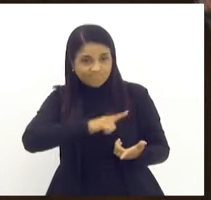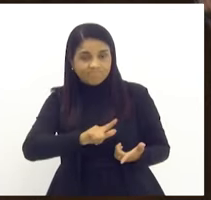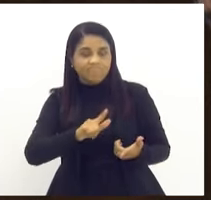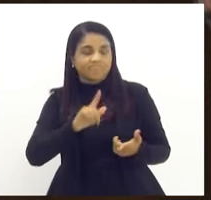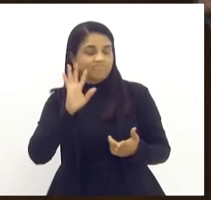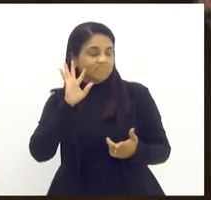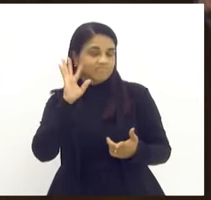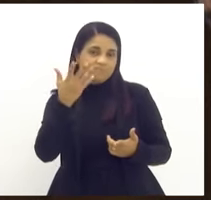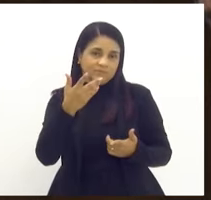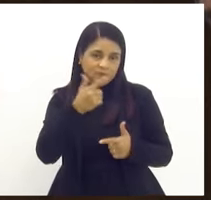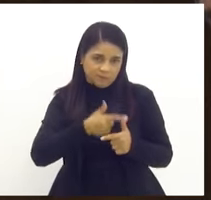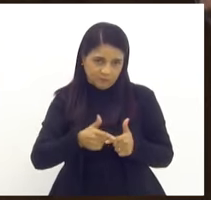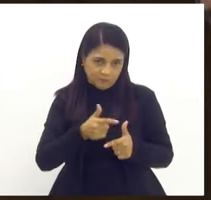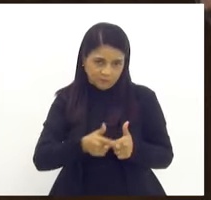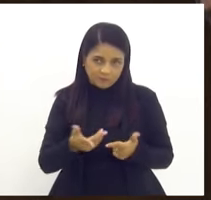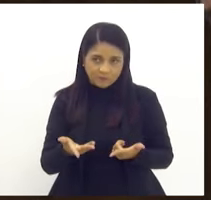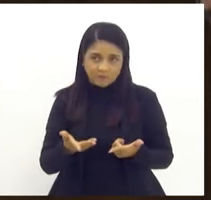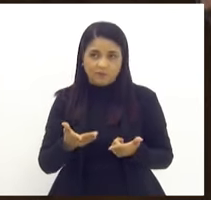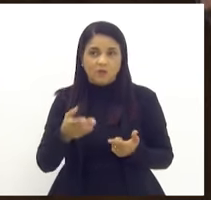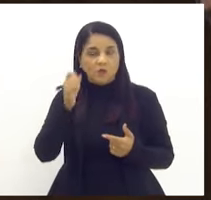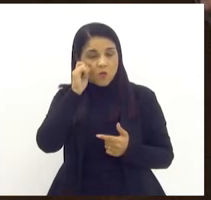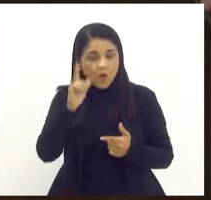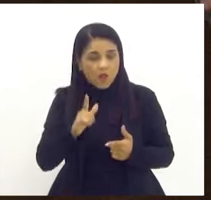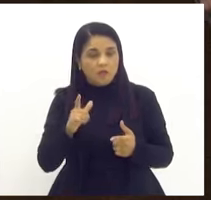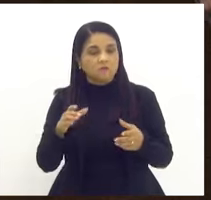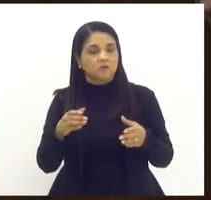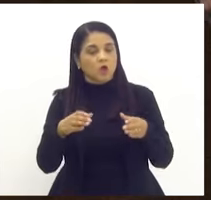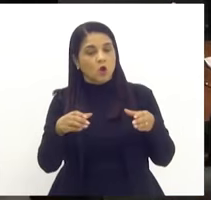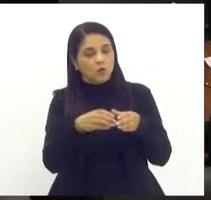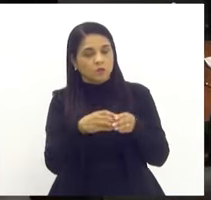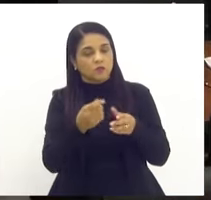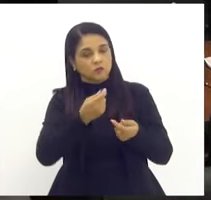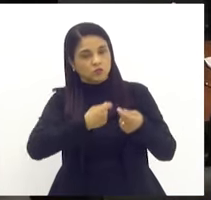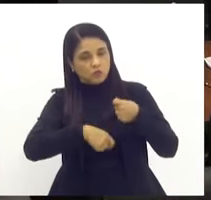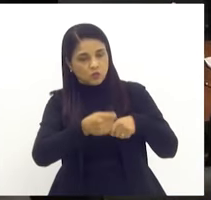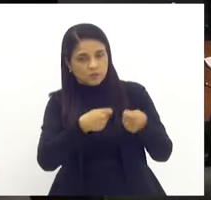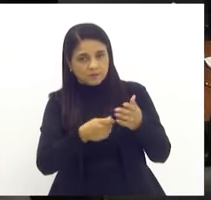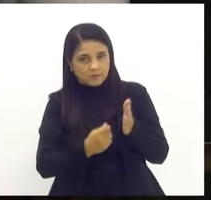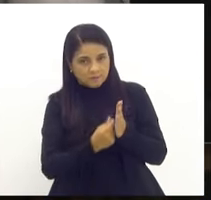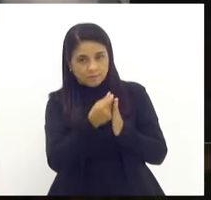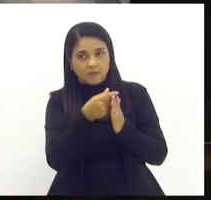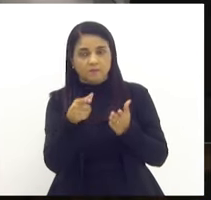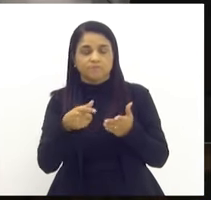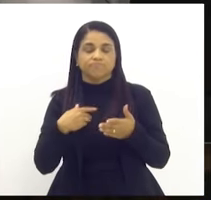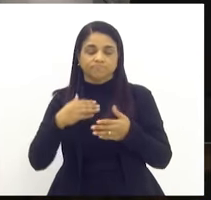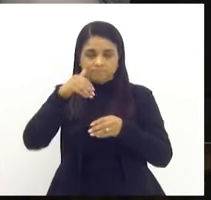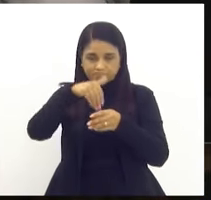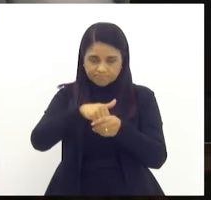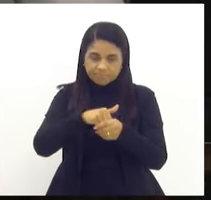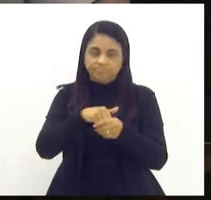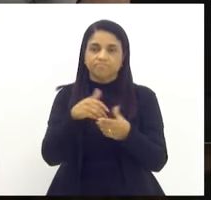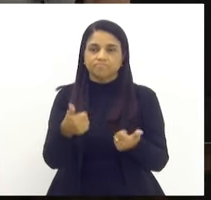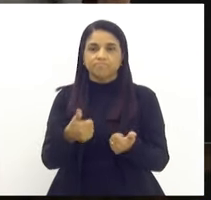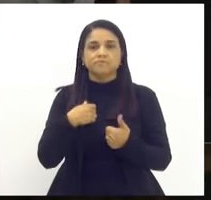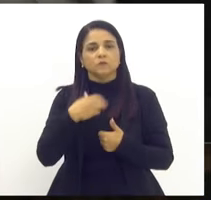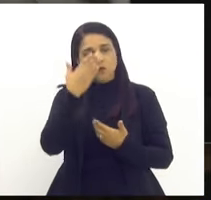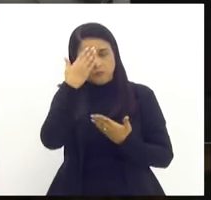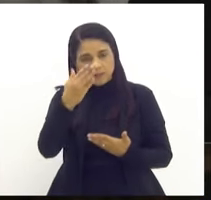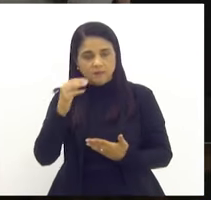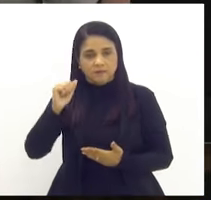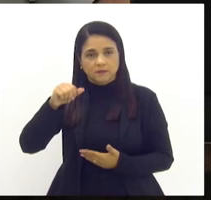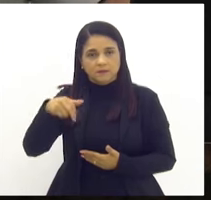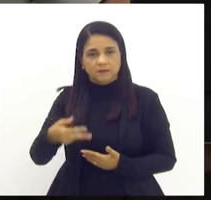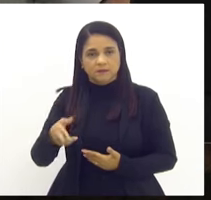fico alerta do da comissão de orçamento parecer favorável Muito obrigado Deputado André Correia